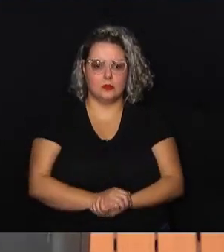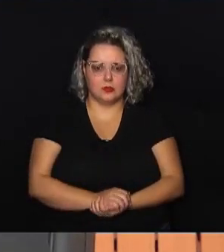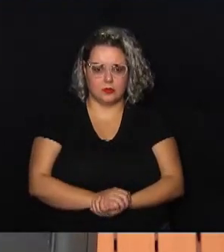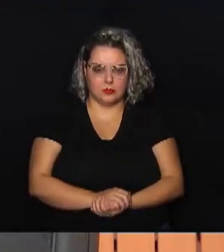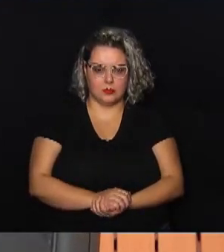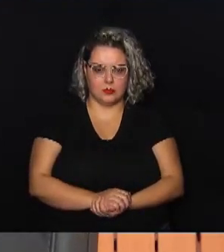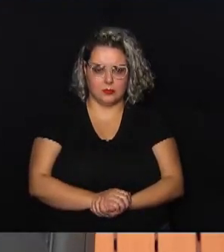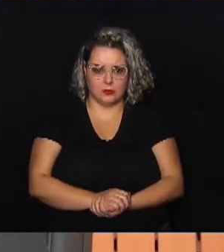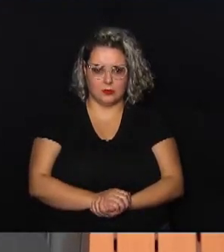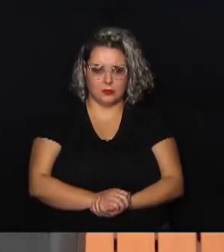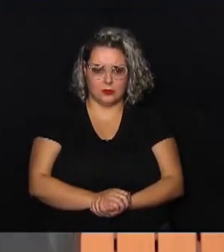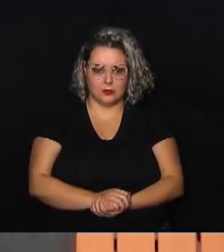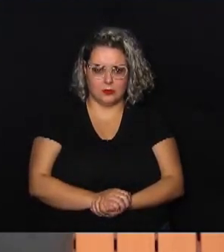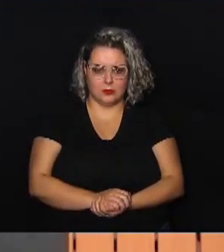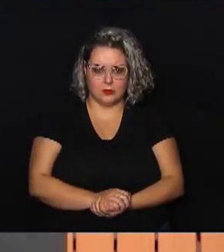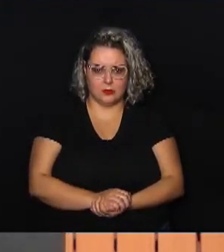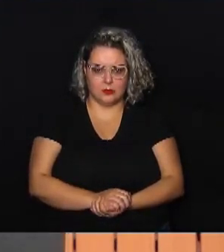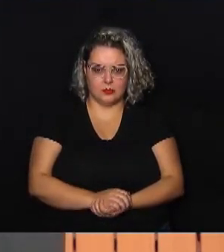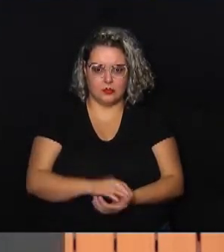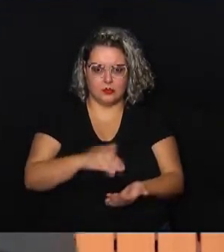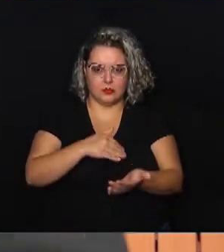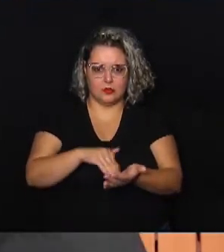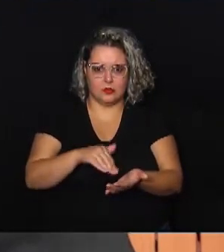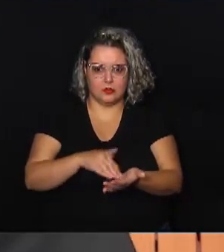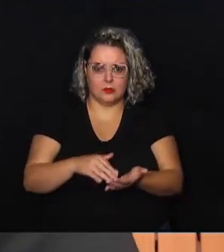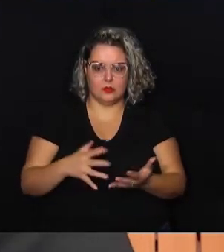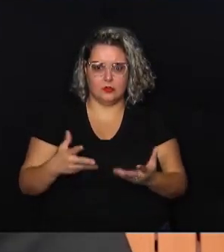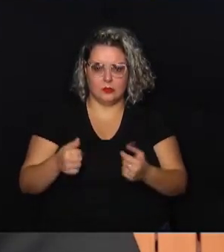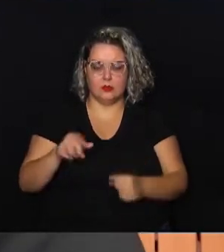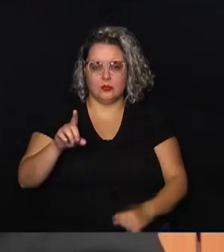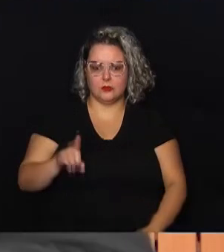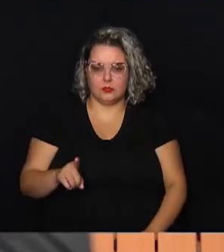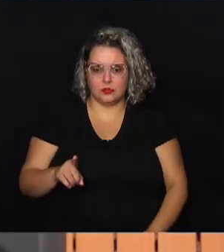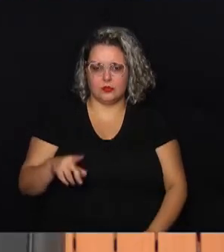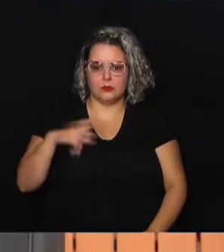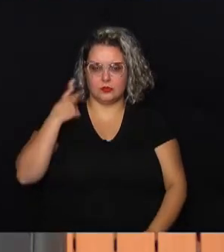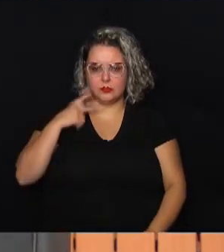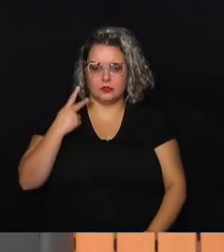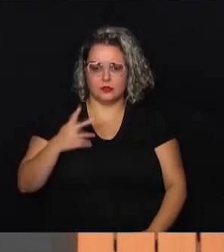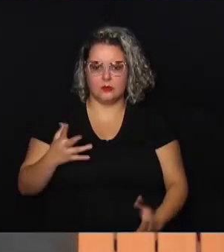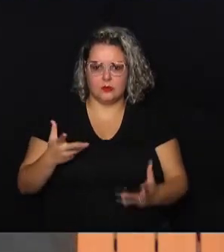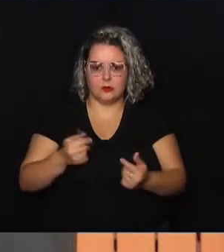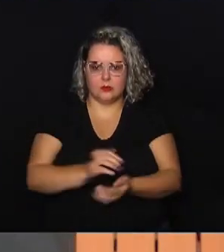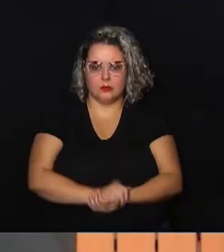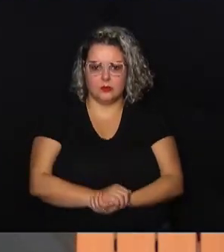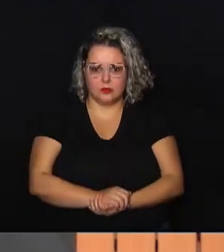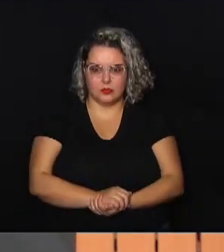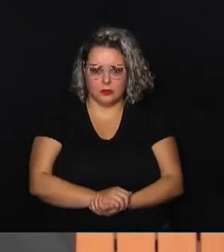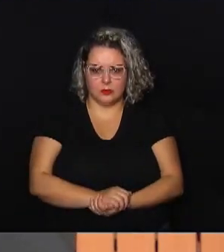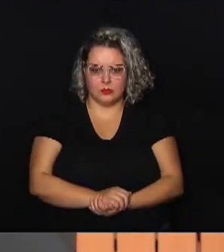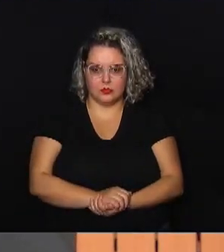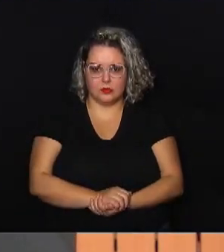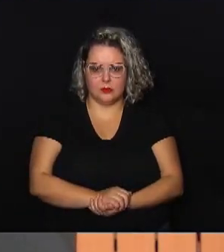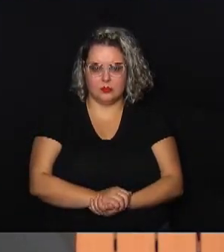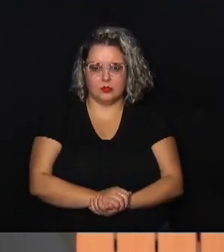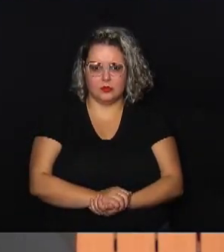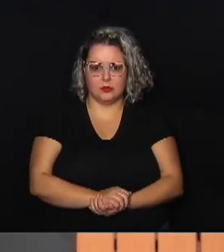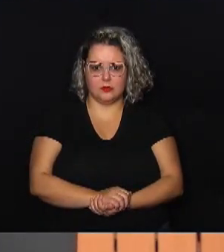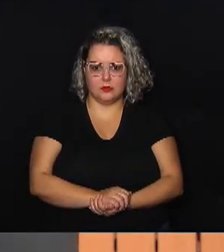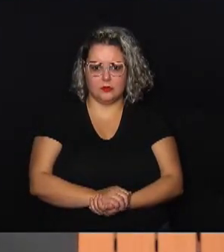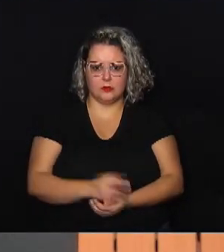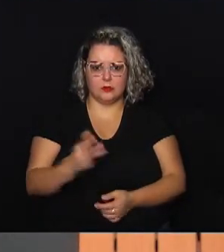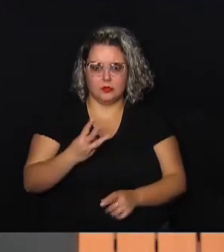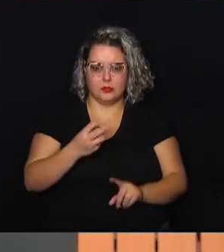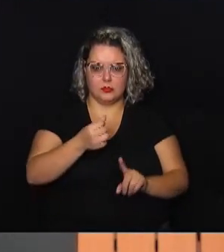Alberto, secretário, Fabinho, Érica, enfim, todos aqui. Eu acho assim, esse terceiro